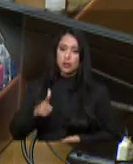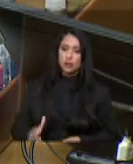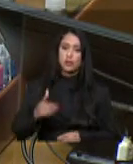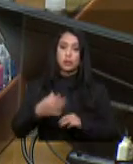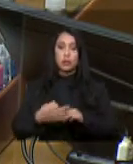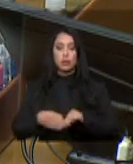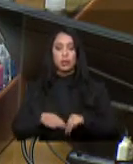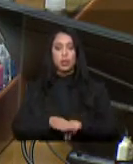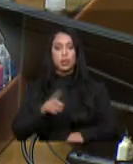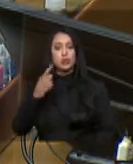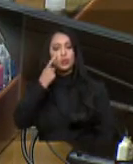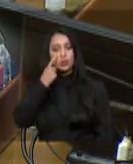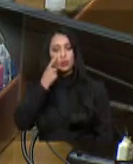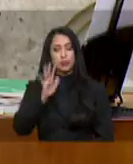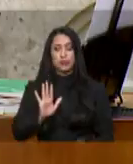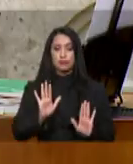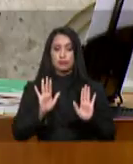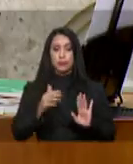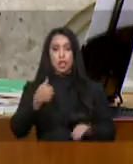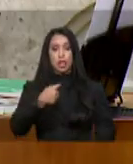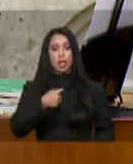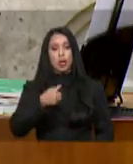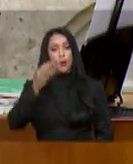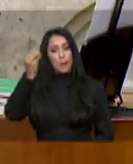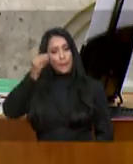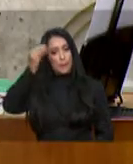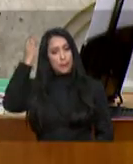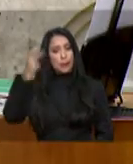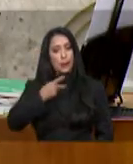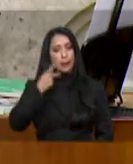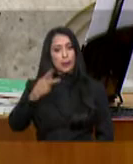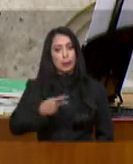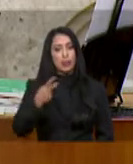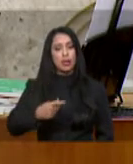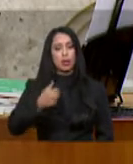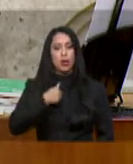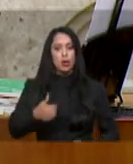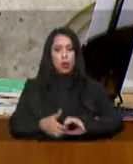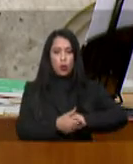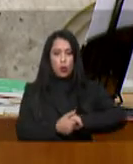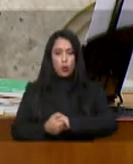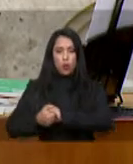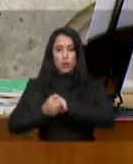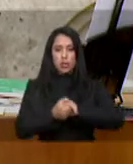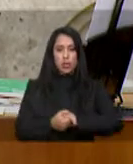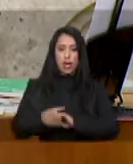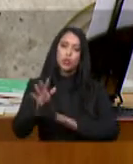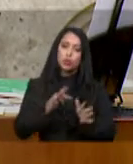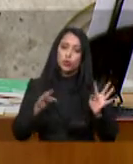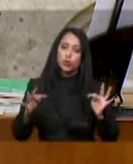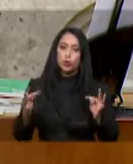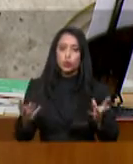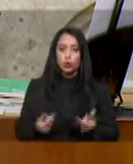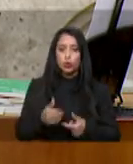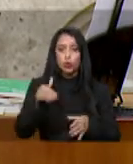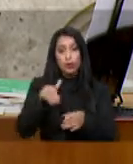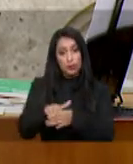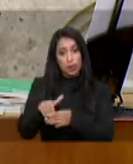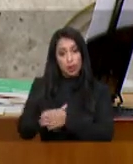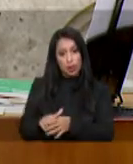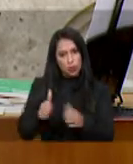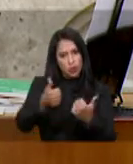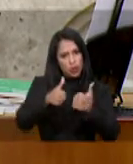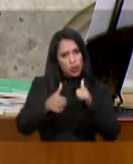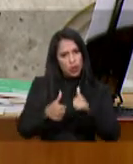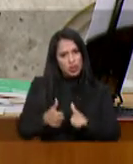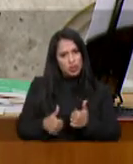ministro Nunes Marques. Eu aqui da presidência, que tenho de conciliar tudo aquilo que eu ouvi, que sou o último a votar, né? O que eu verifico é que a